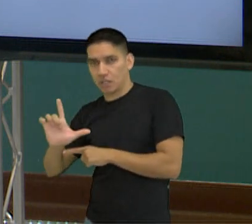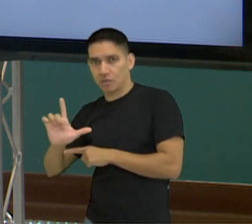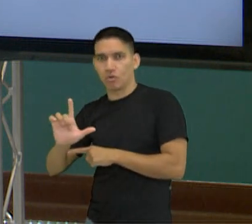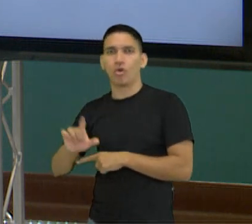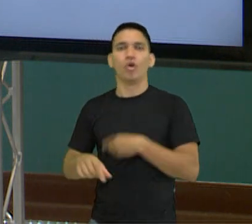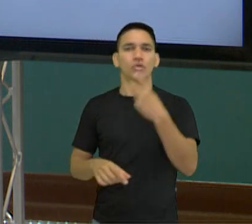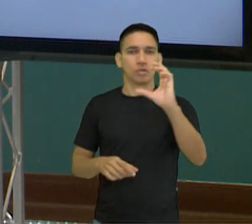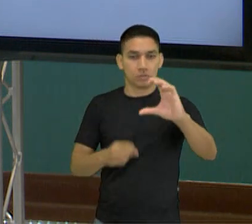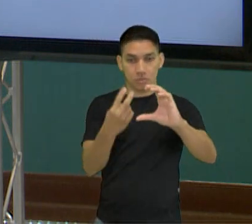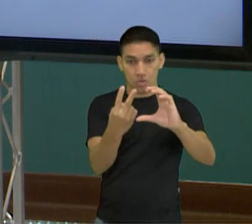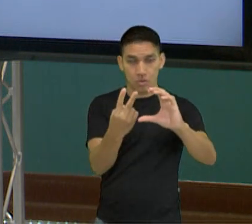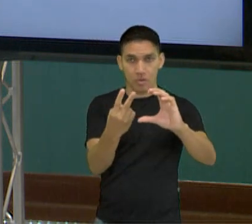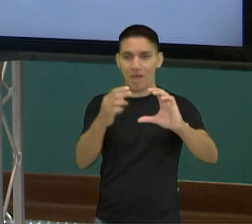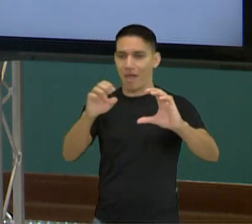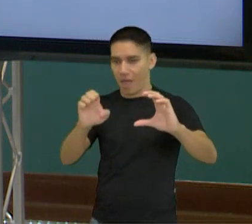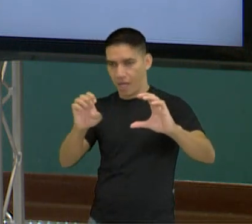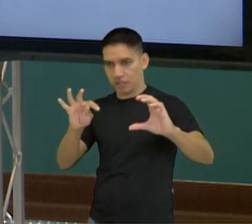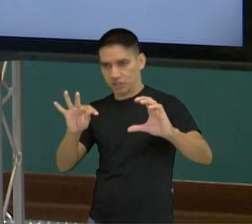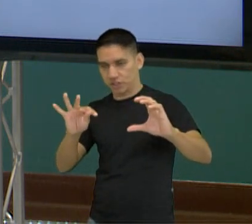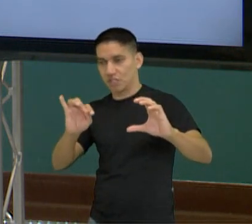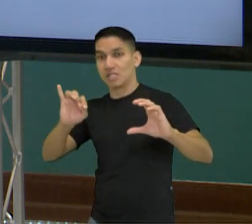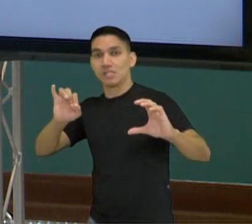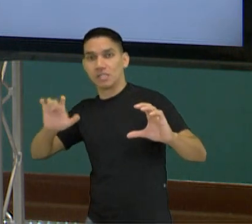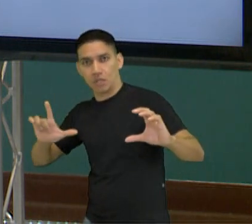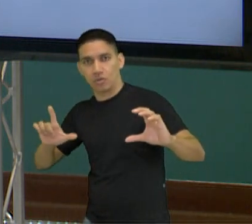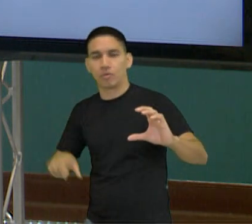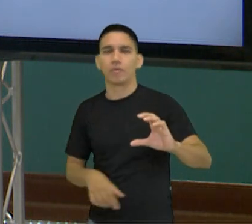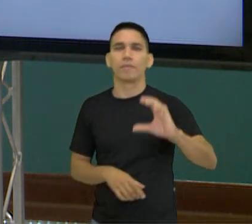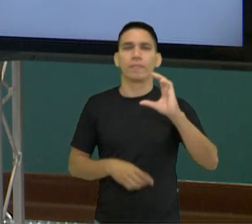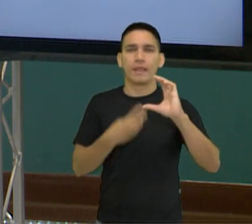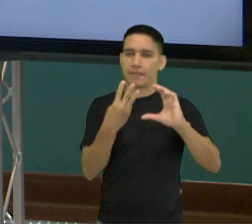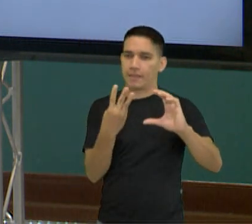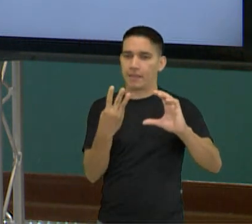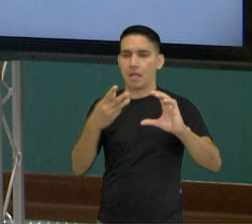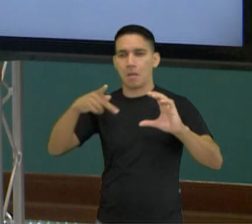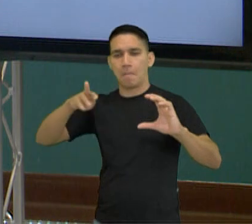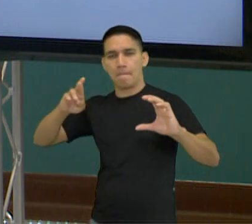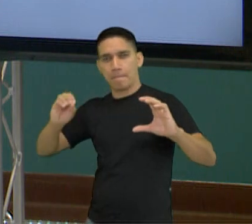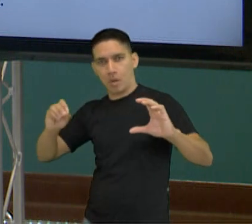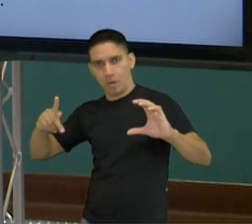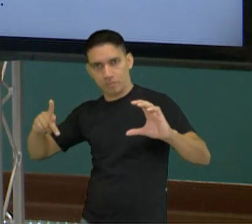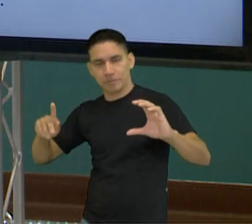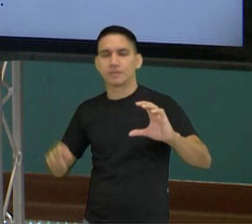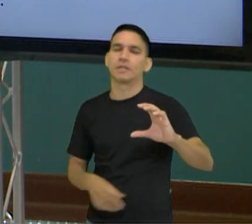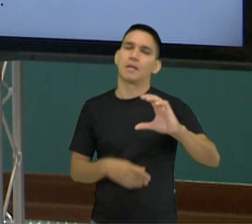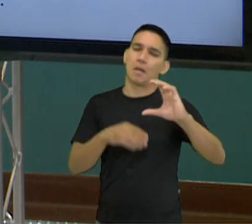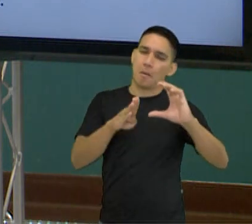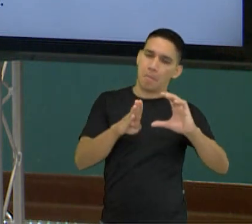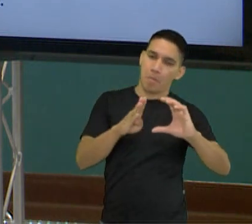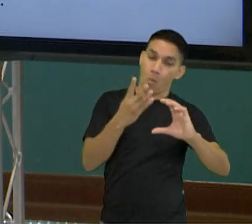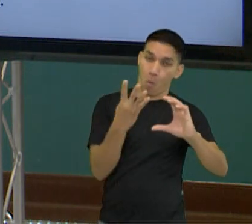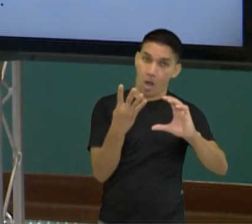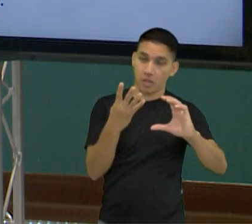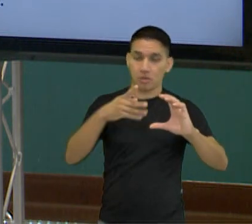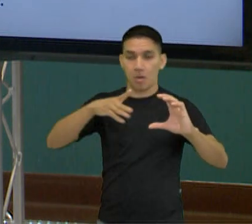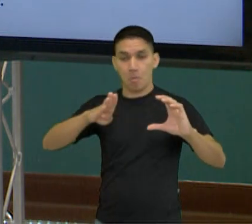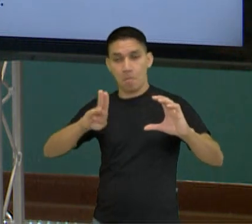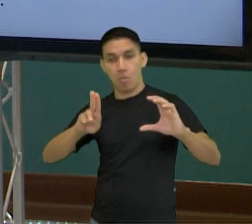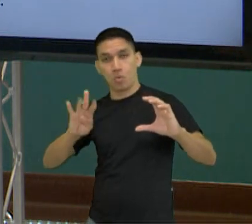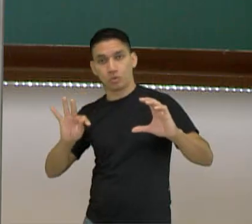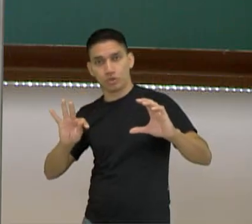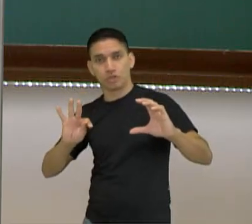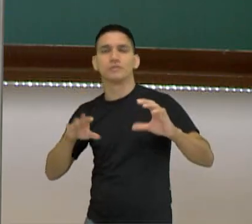et. Terminação, -io. 3 carbonos, propil. 4 carbonos, butil. Muito bem,